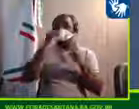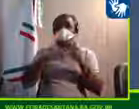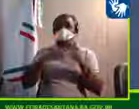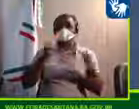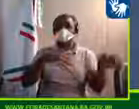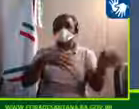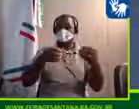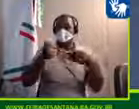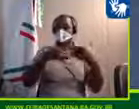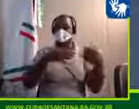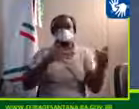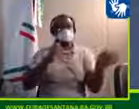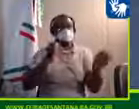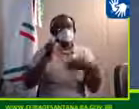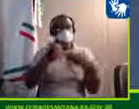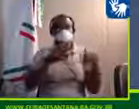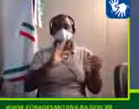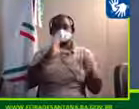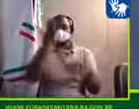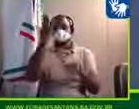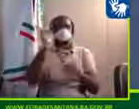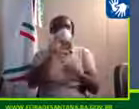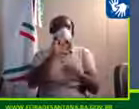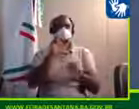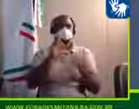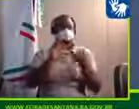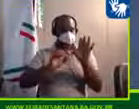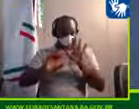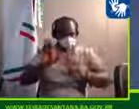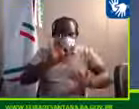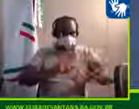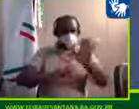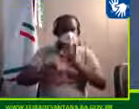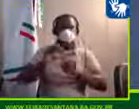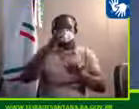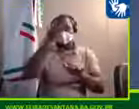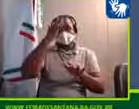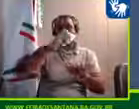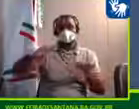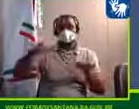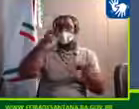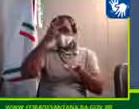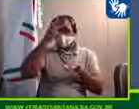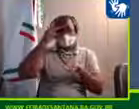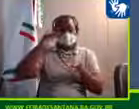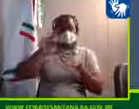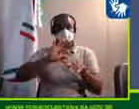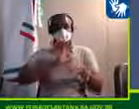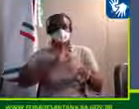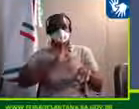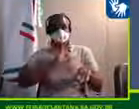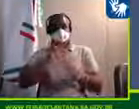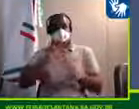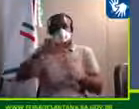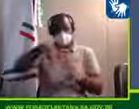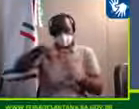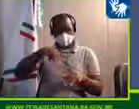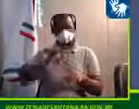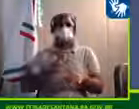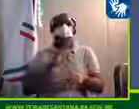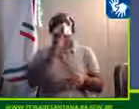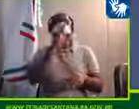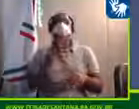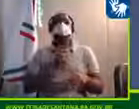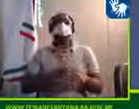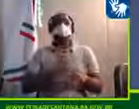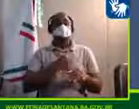novos casos que pudessem ter acontecido, uma vez que a grande maioria das pessoas, com a presença forte da Polícia Militar nas ruas, estava